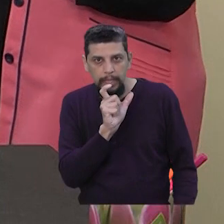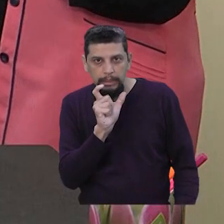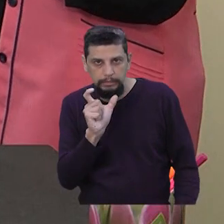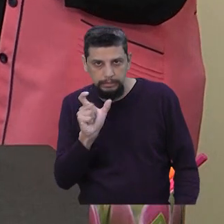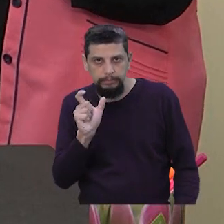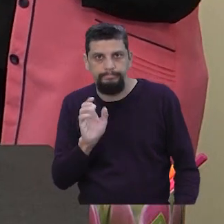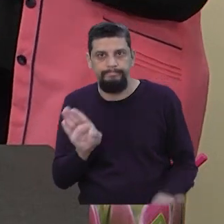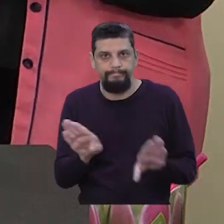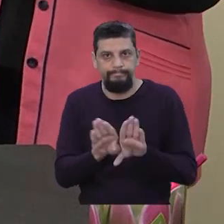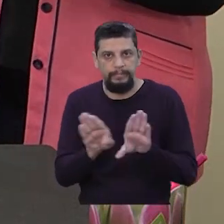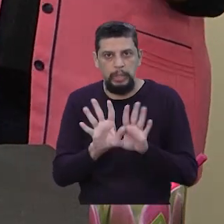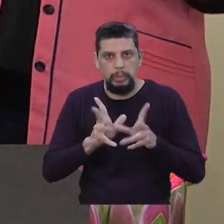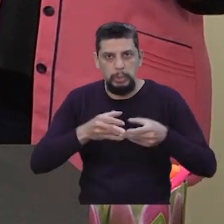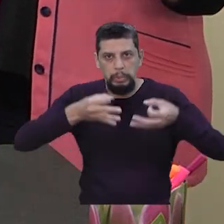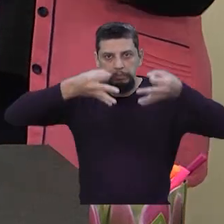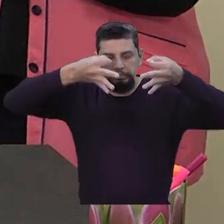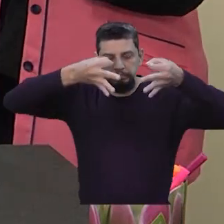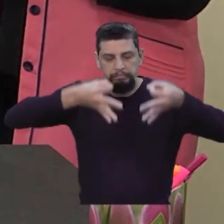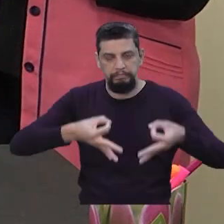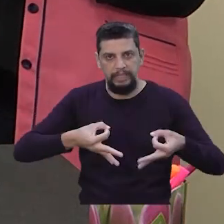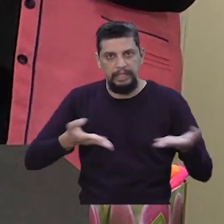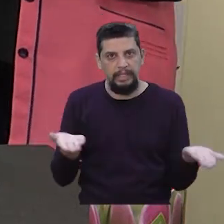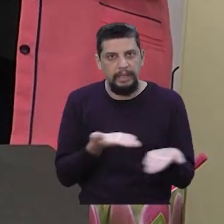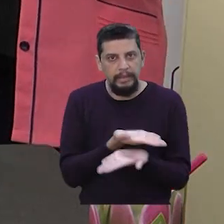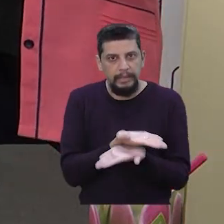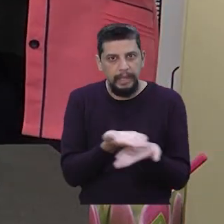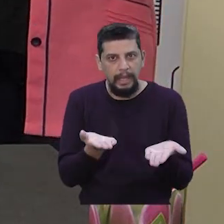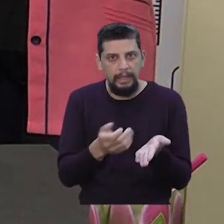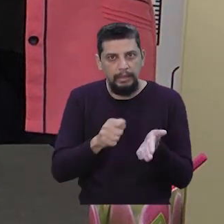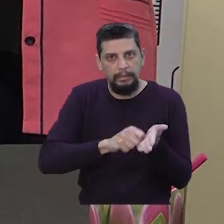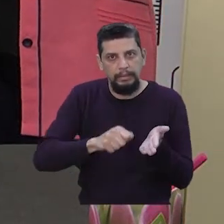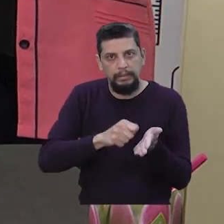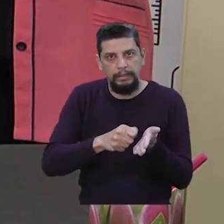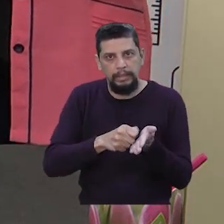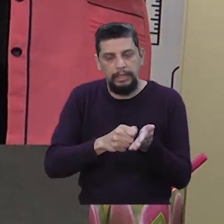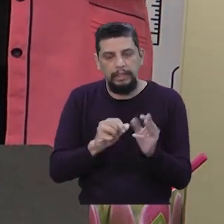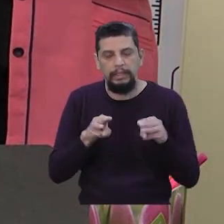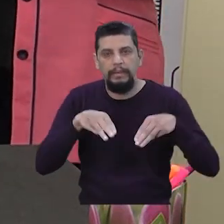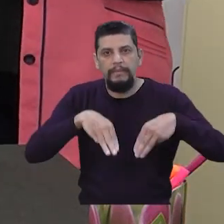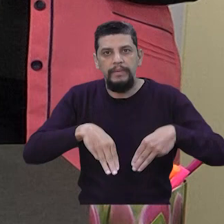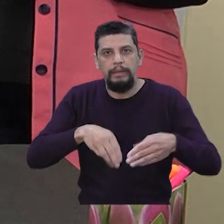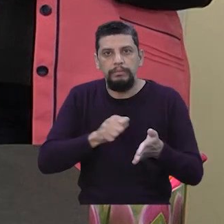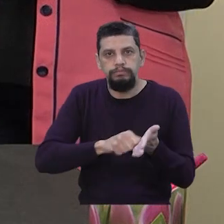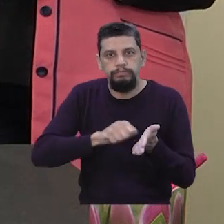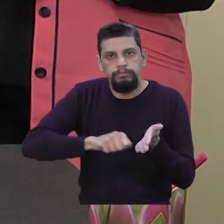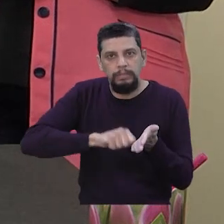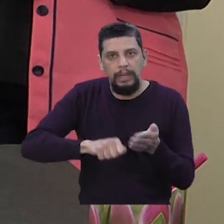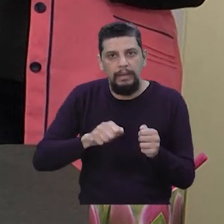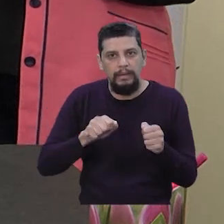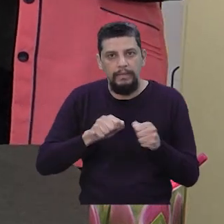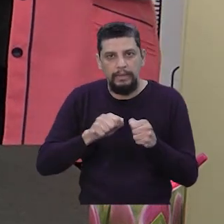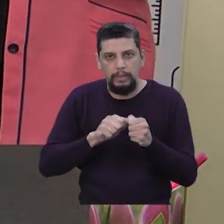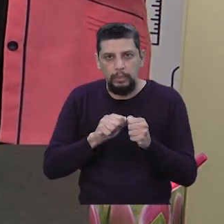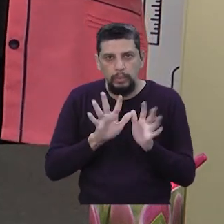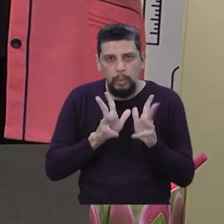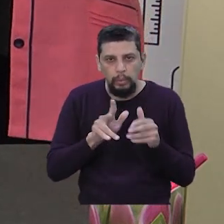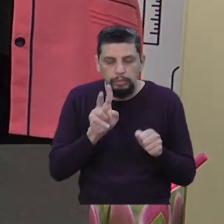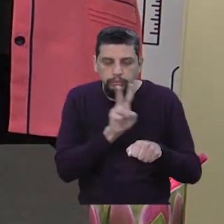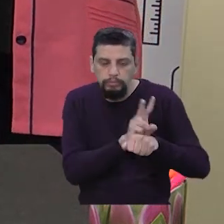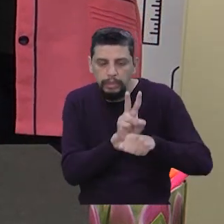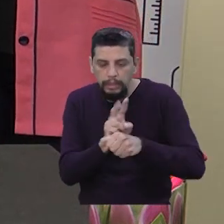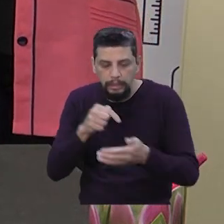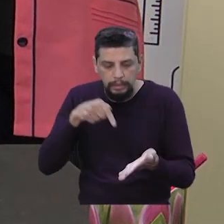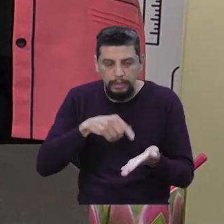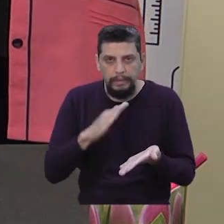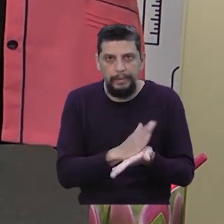palavras aqui também? Tudo ok. E aí, a tarefa final que você acabou de realizar aí com todo o cuidado no